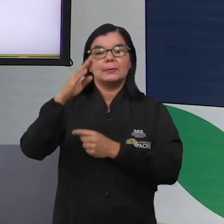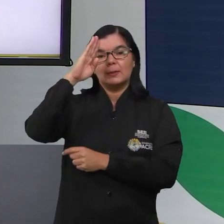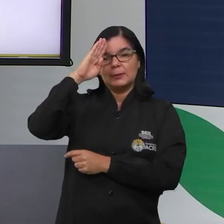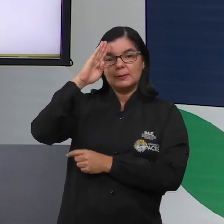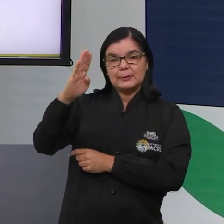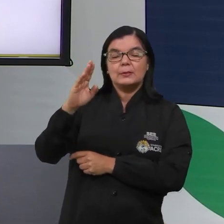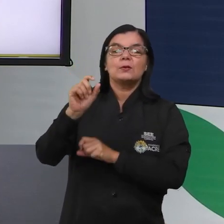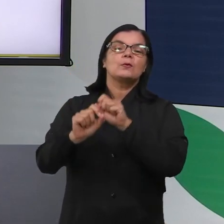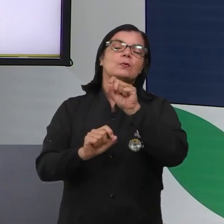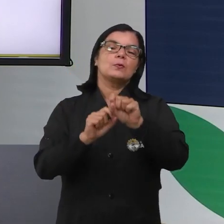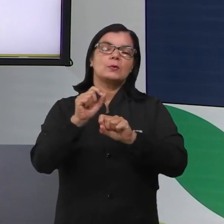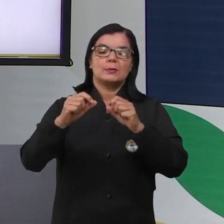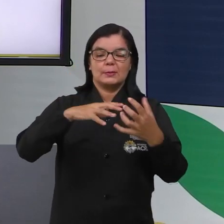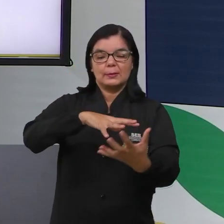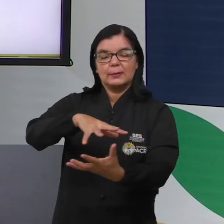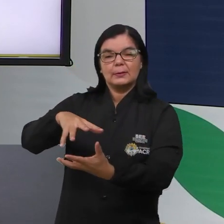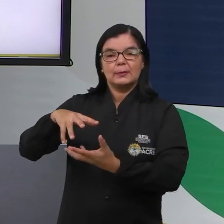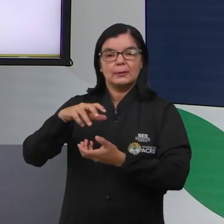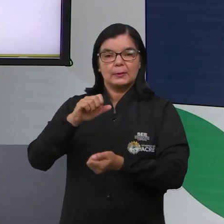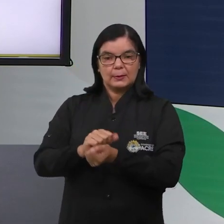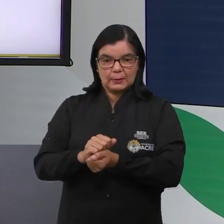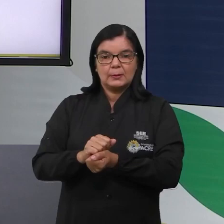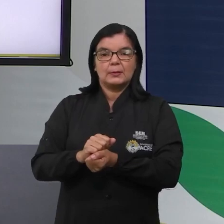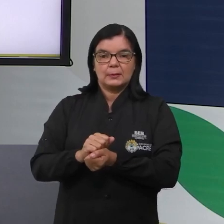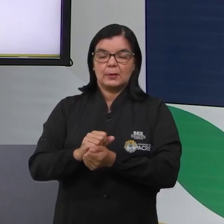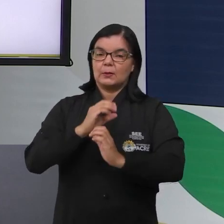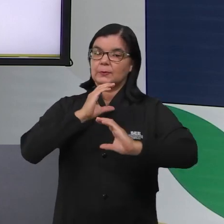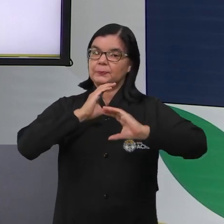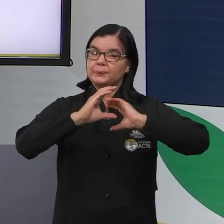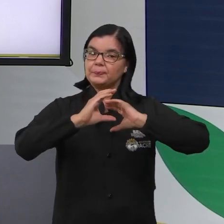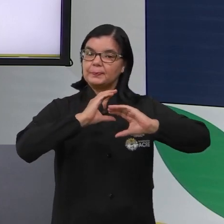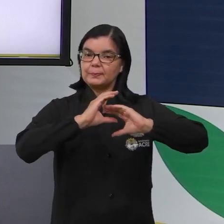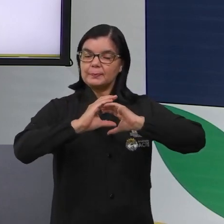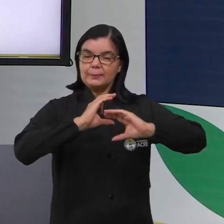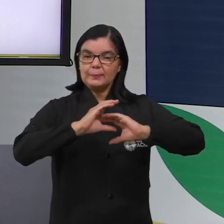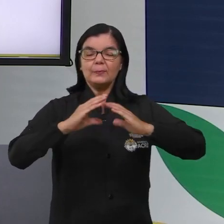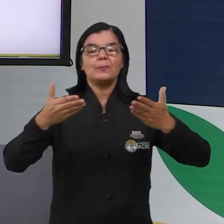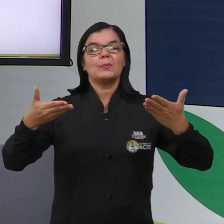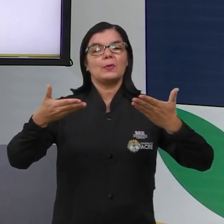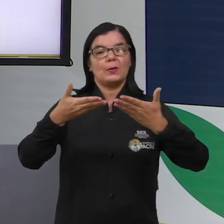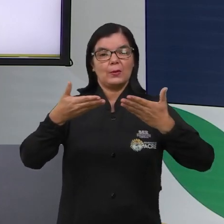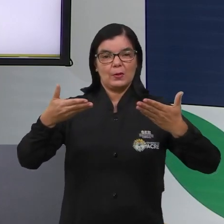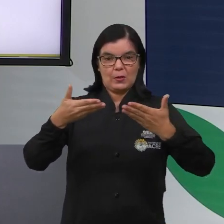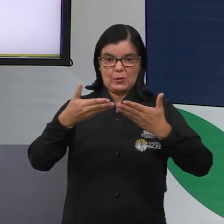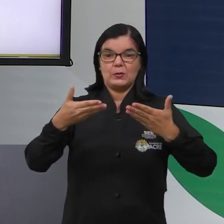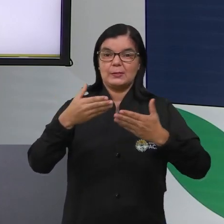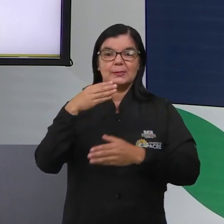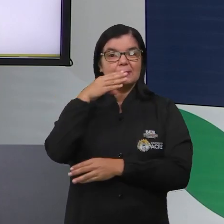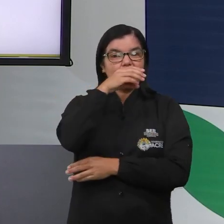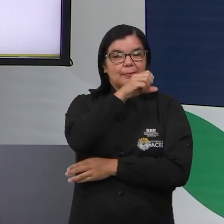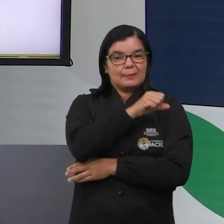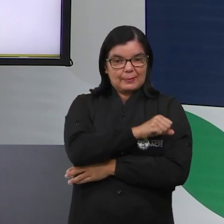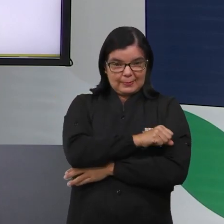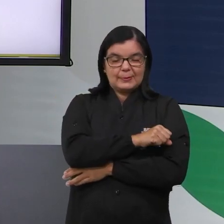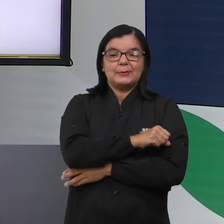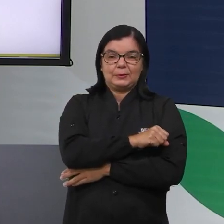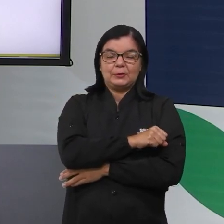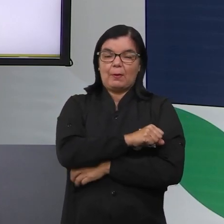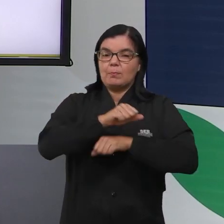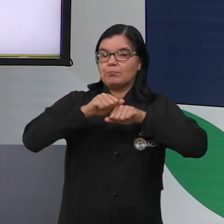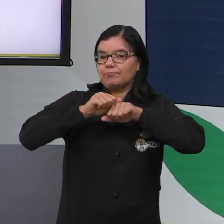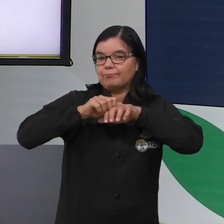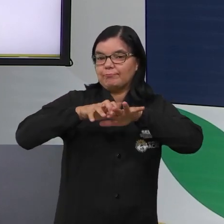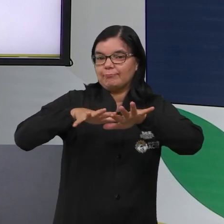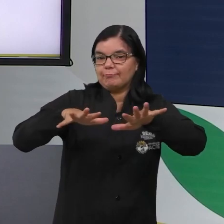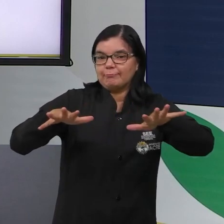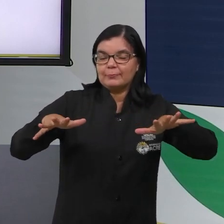principalmente a globalização da comunicação, que hoje, além de ser imediata, é abrangente,